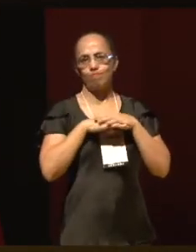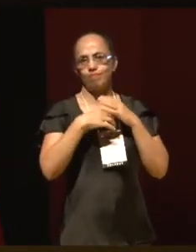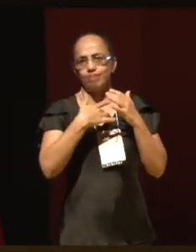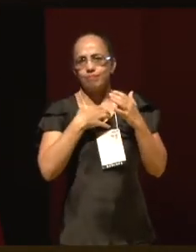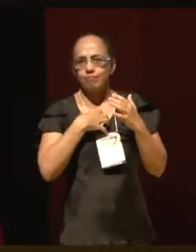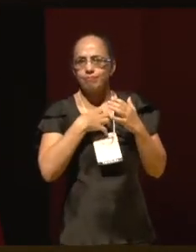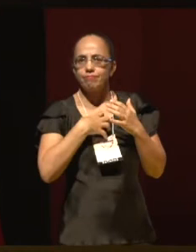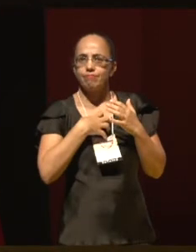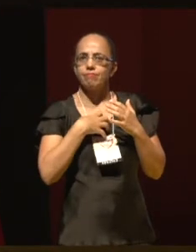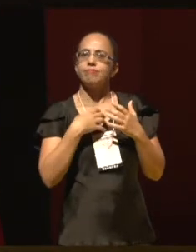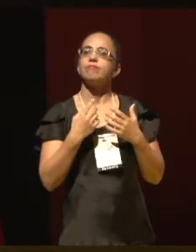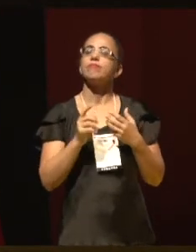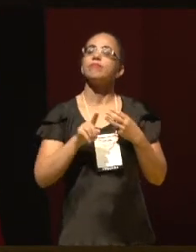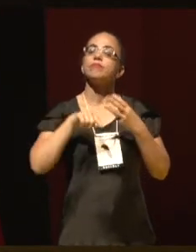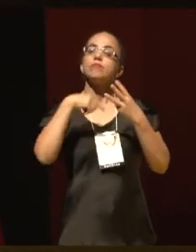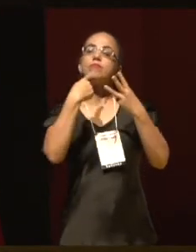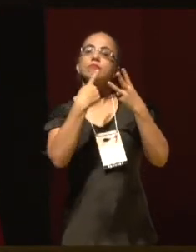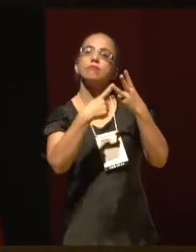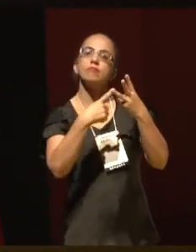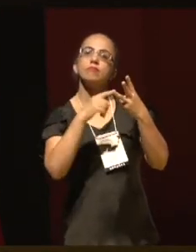trabalho com a comunidade.